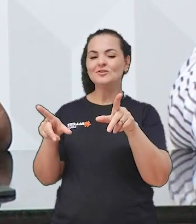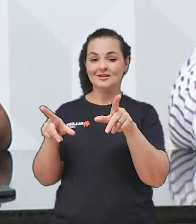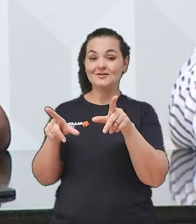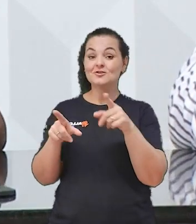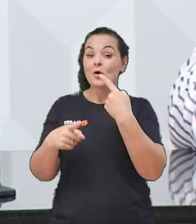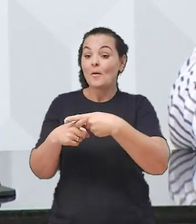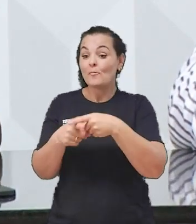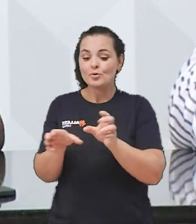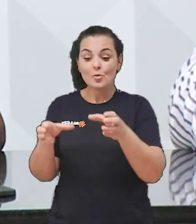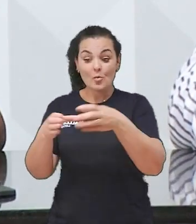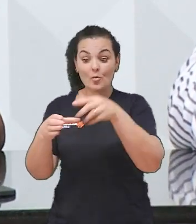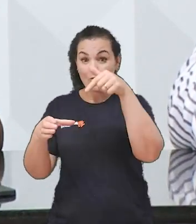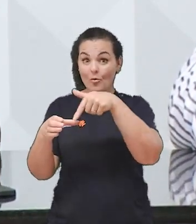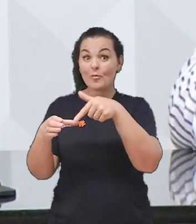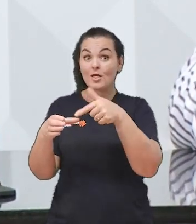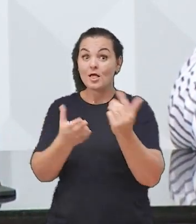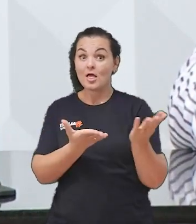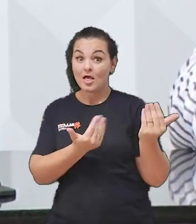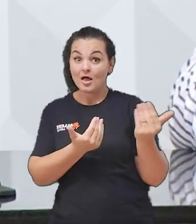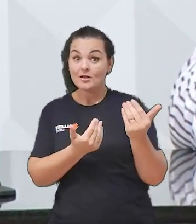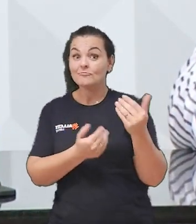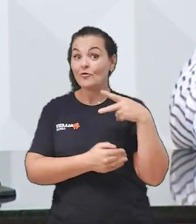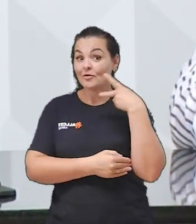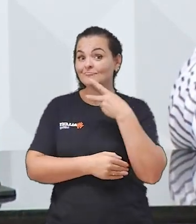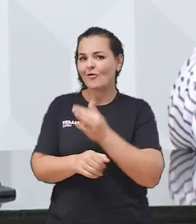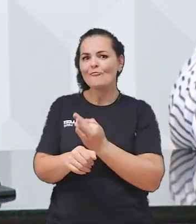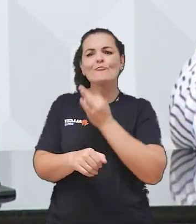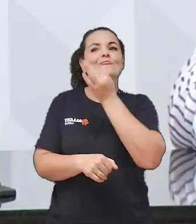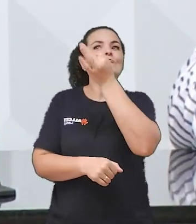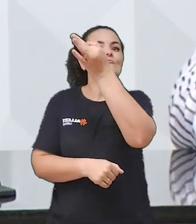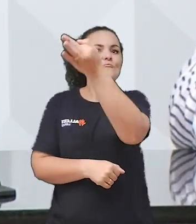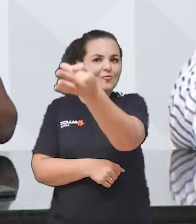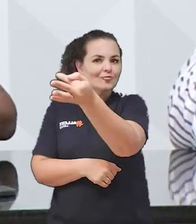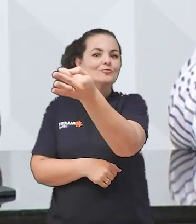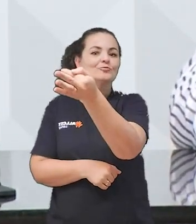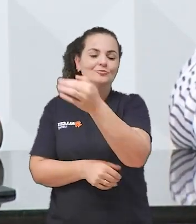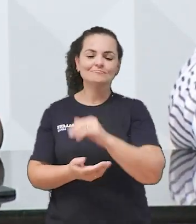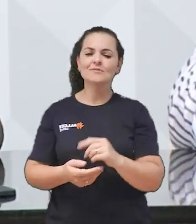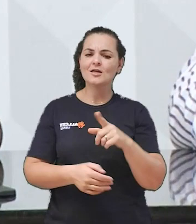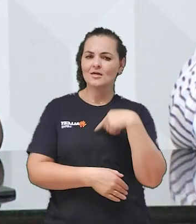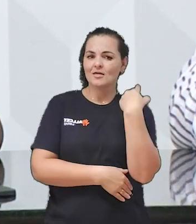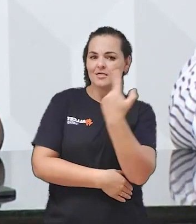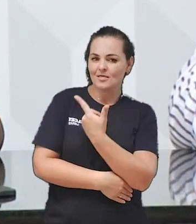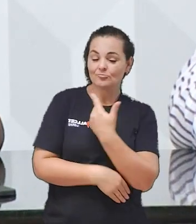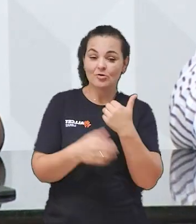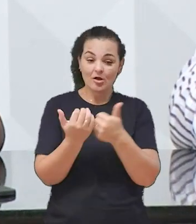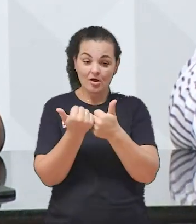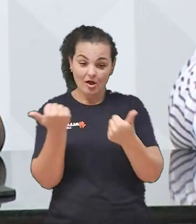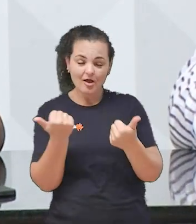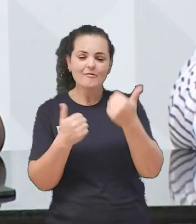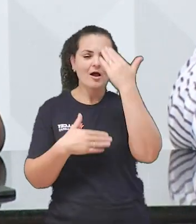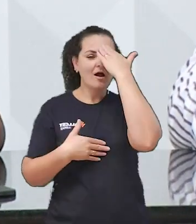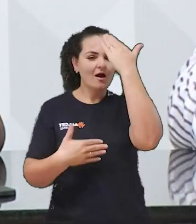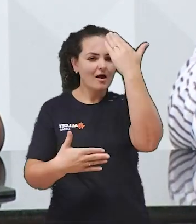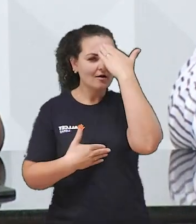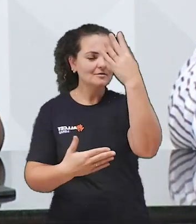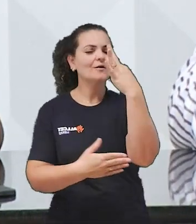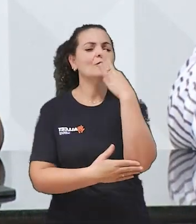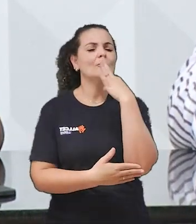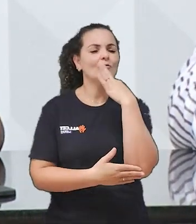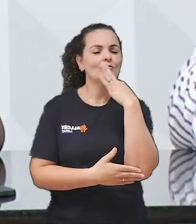um investimento até porque a gente sabe que o futuro tá aqui dentro Eu e a Laura Daniele minha suplente nos sentimos honradas e